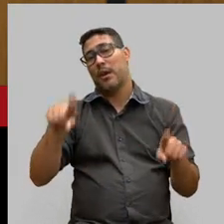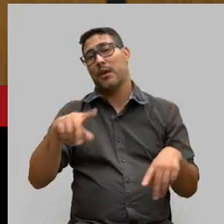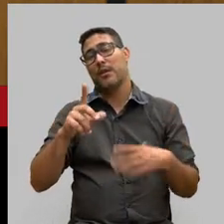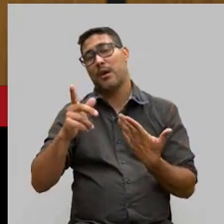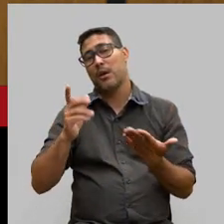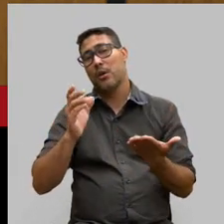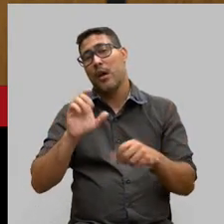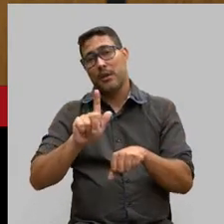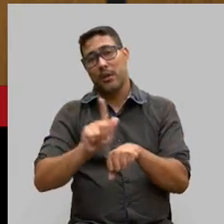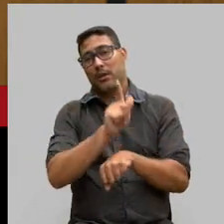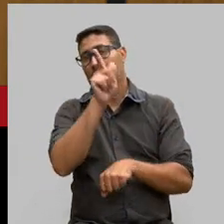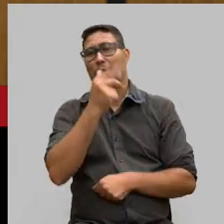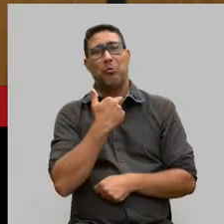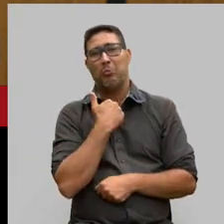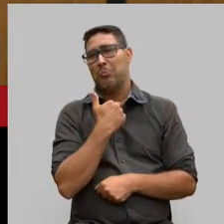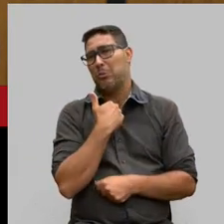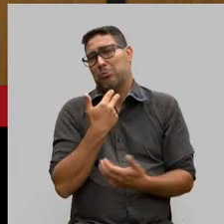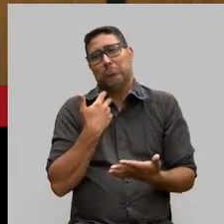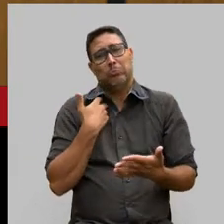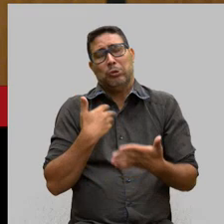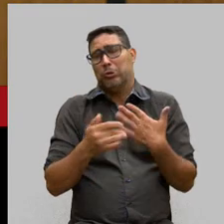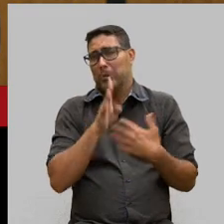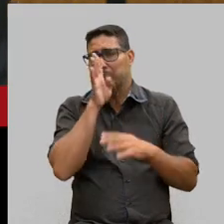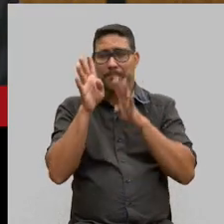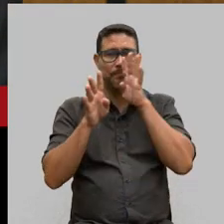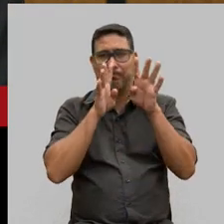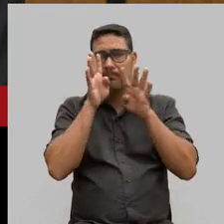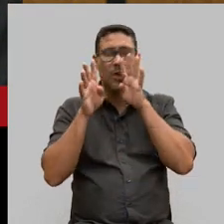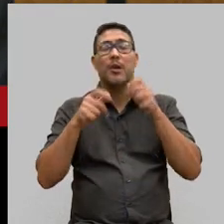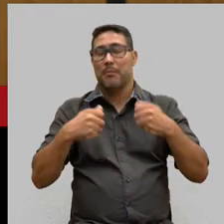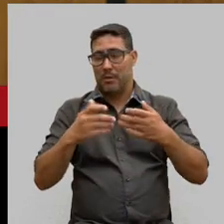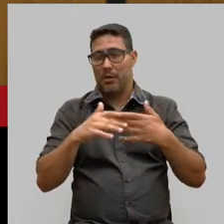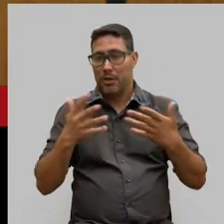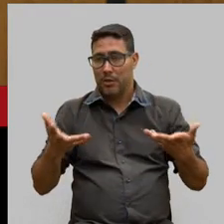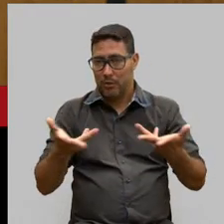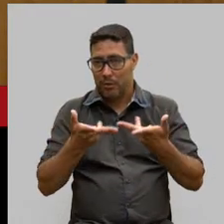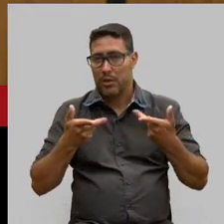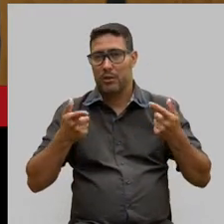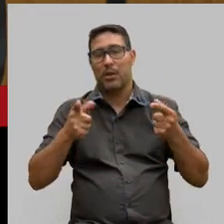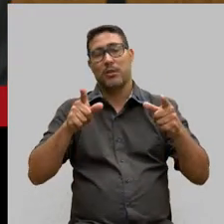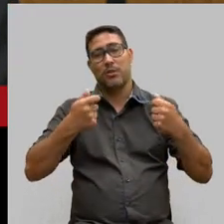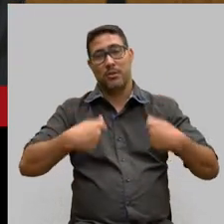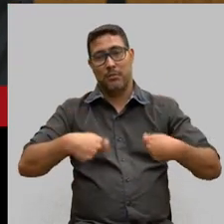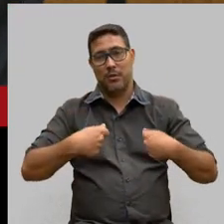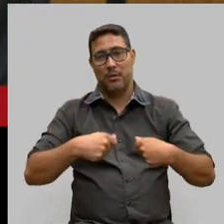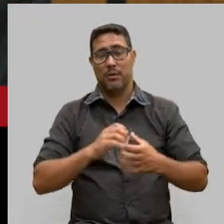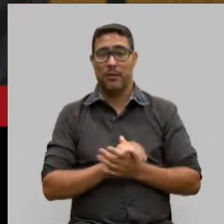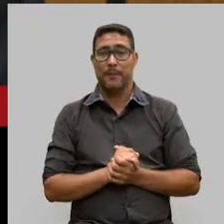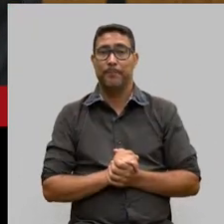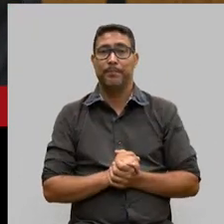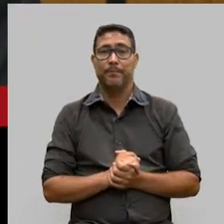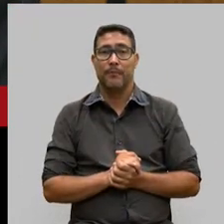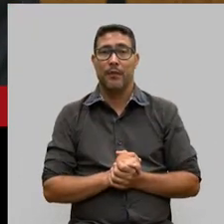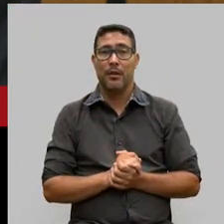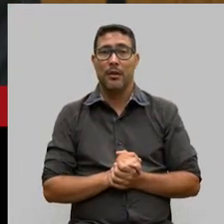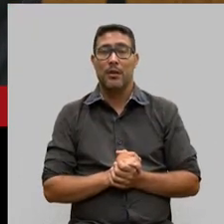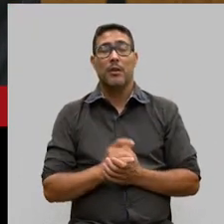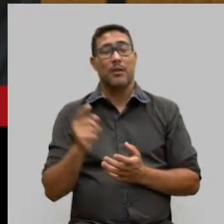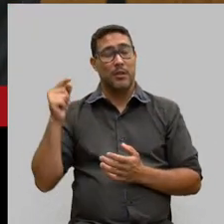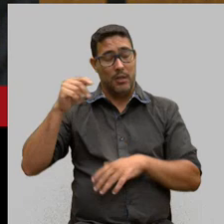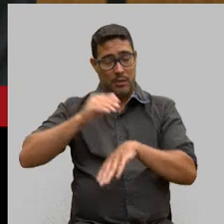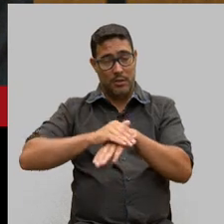de qualidade na formação paraa qualidade assistencial que a gente precisa então Eh que essa casa trabalhe